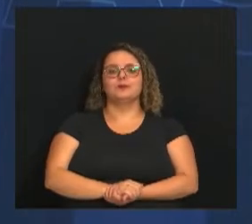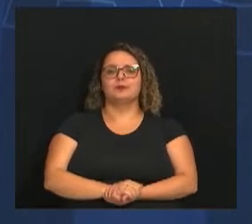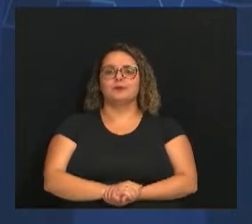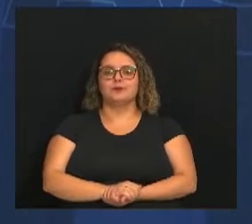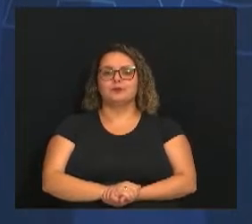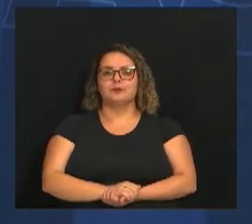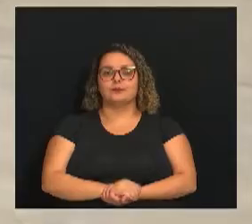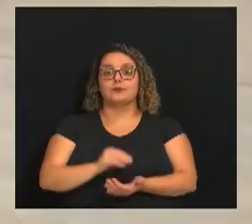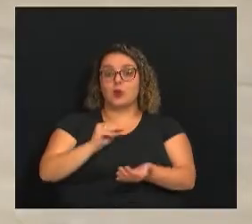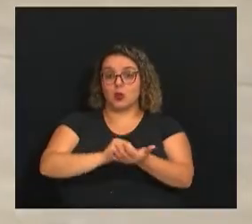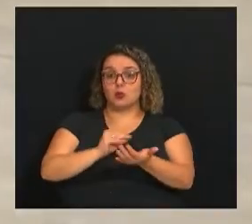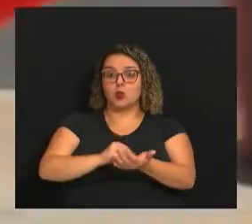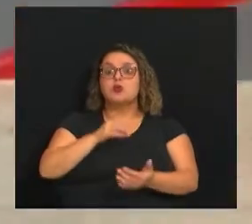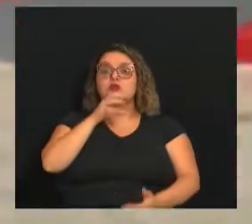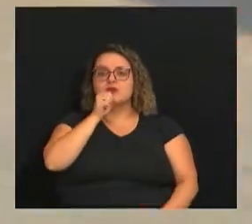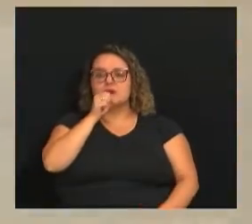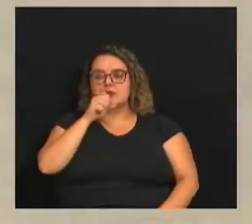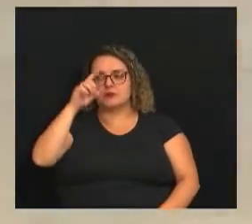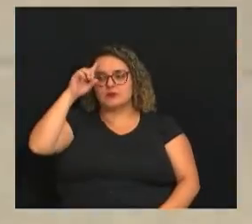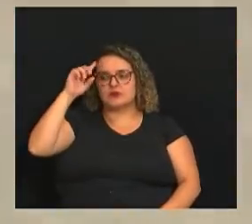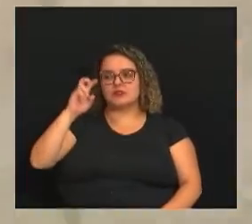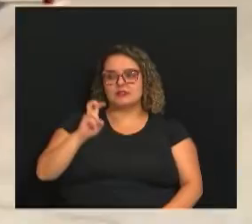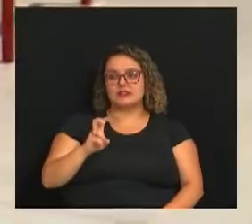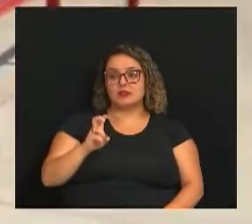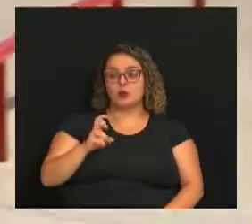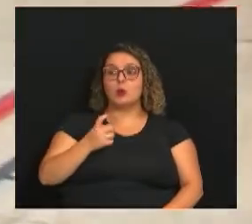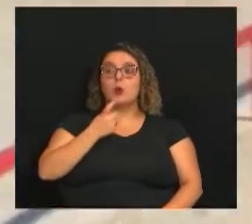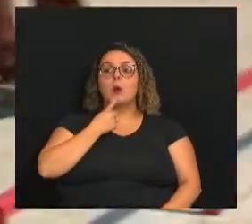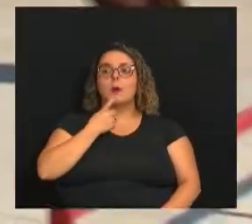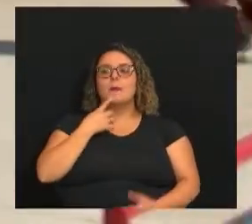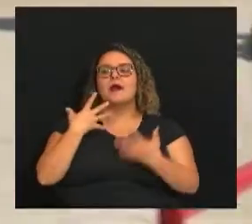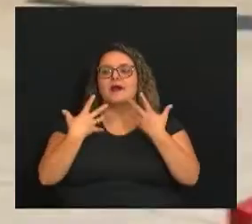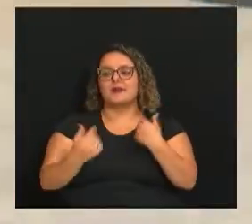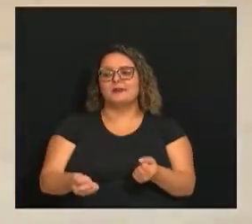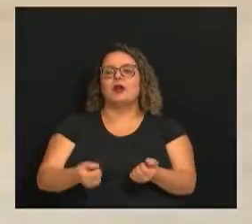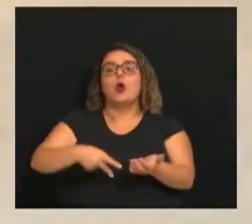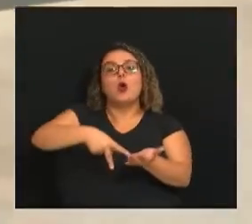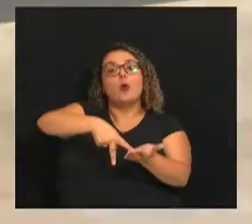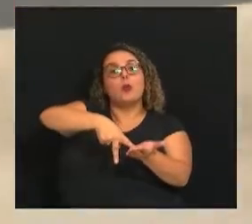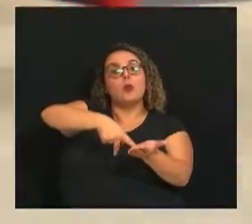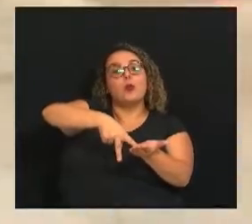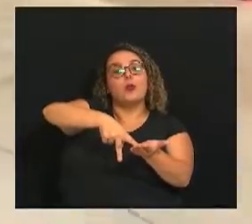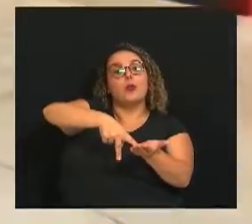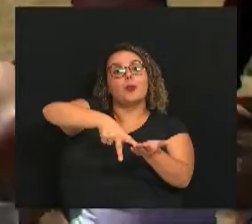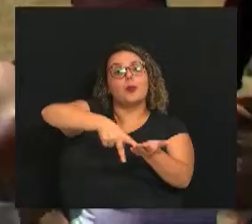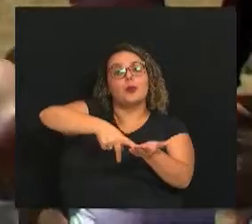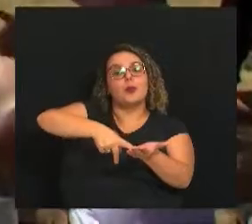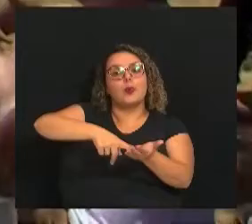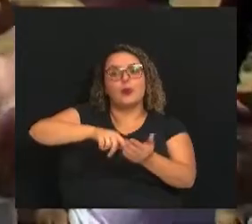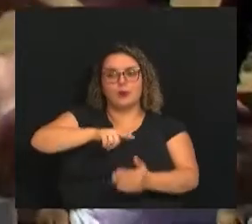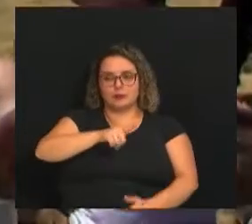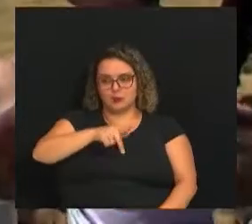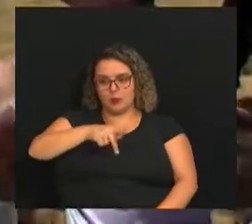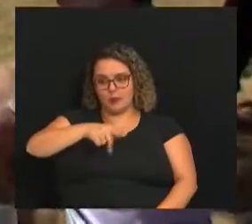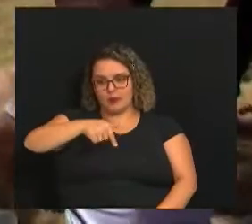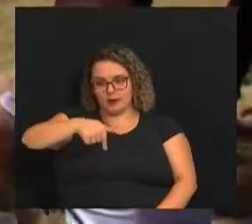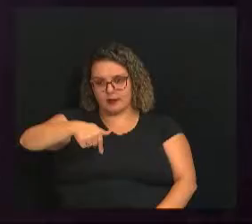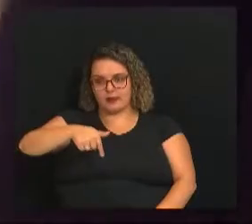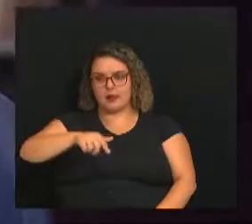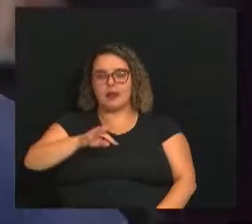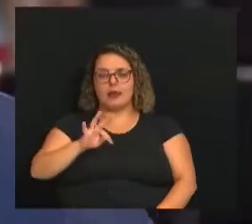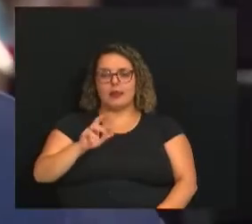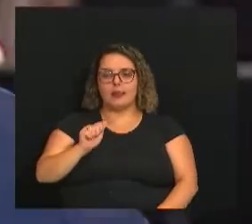No último sábado, dia 5, Campinas ganhou sua mais nova pista de skate no Parque Taquaral. A inauguração contou